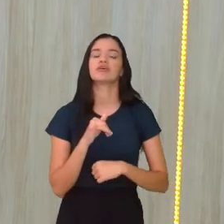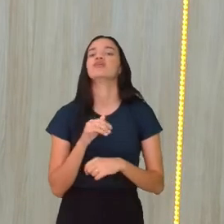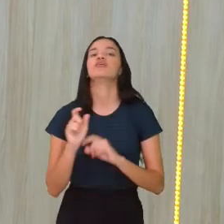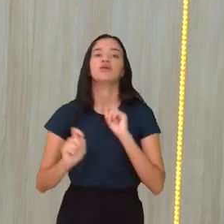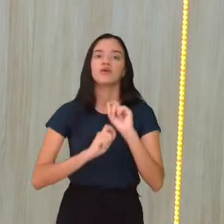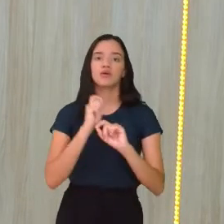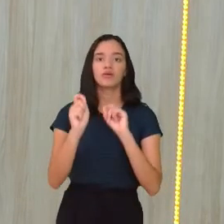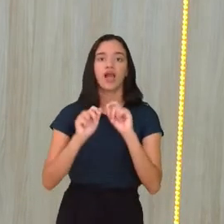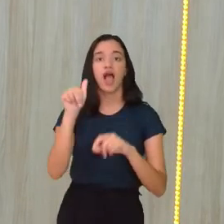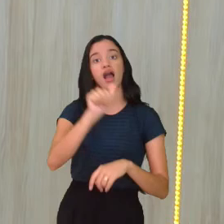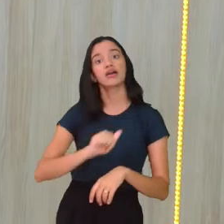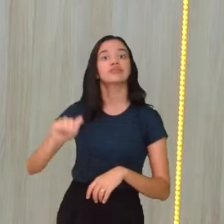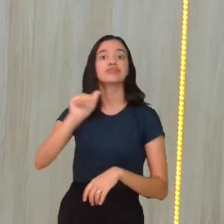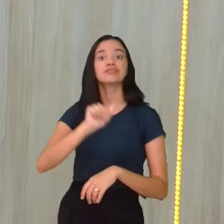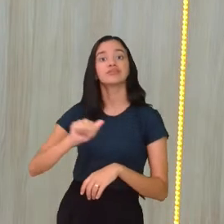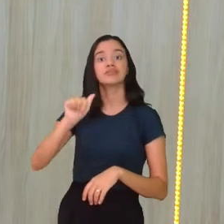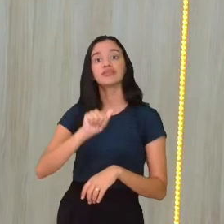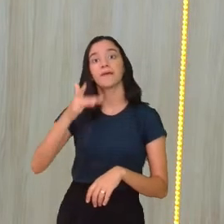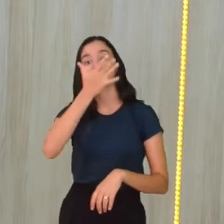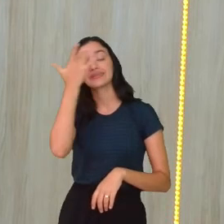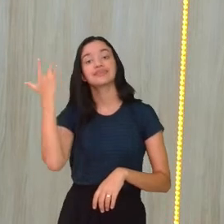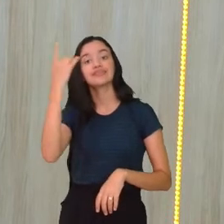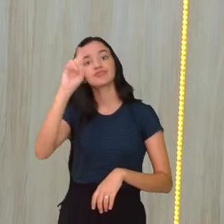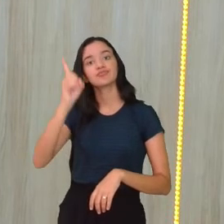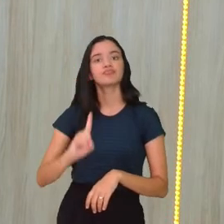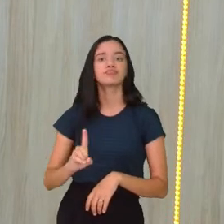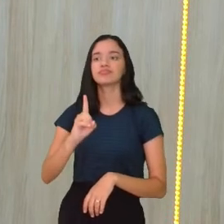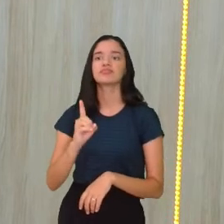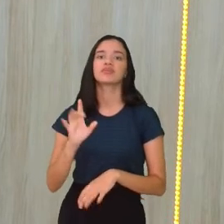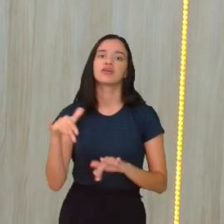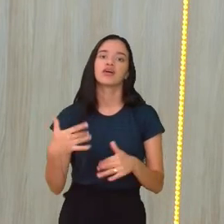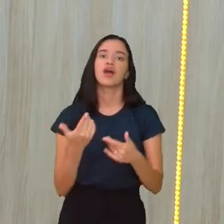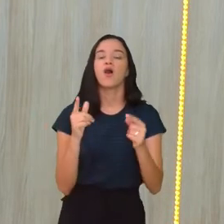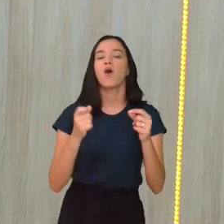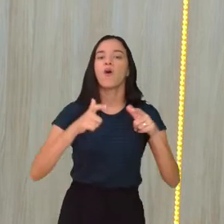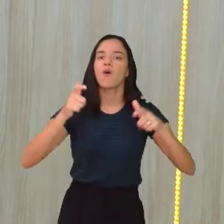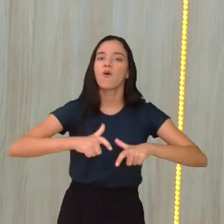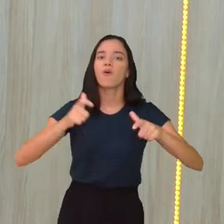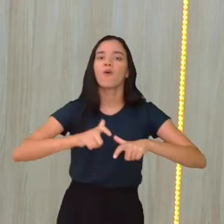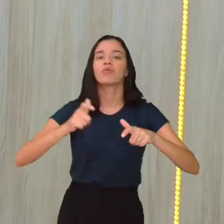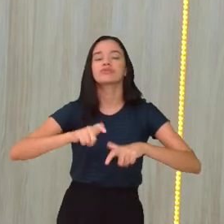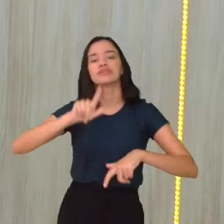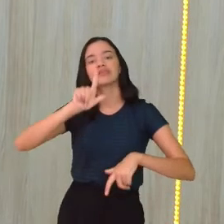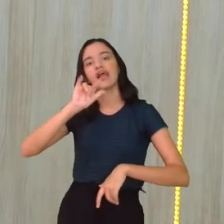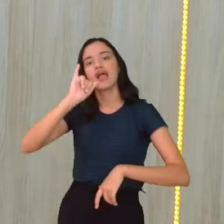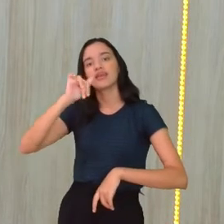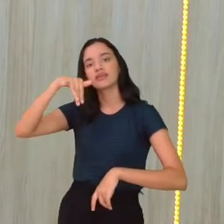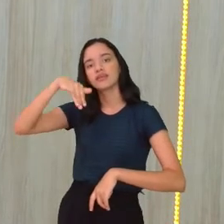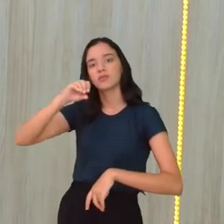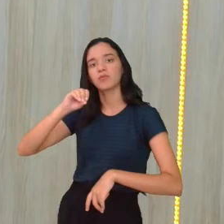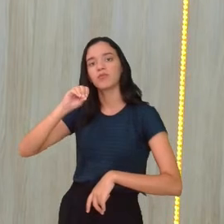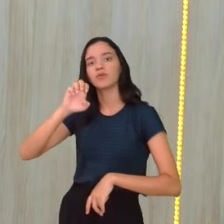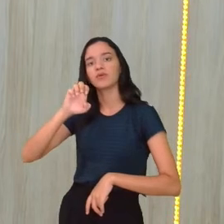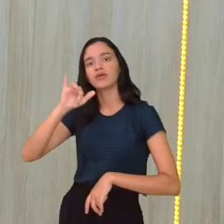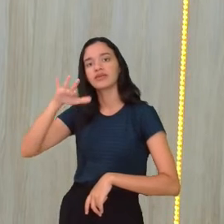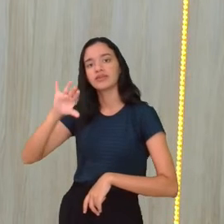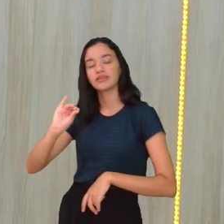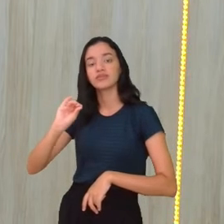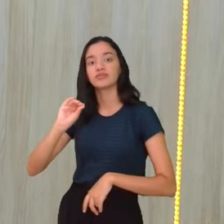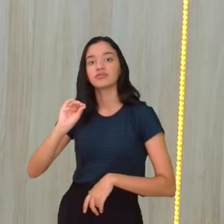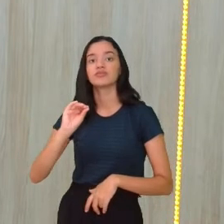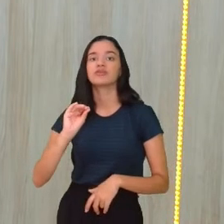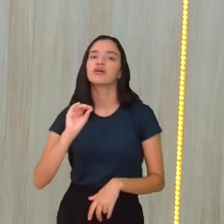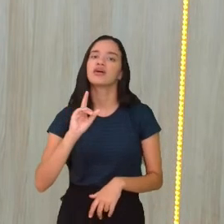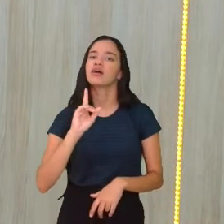a Associação de Pessoas com Deficiência lá de Limoeiro. Então vejam, são pessoas, é uma associação